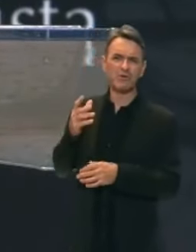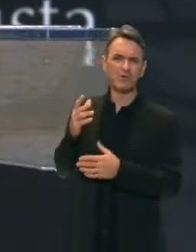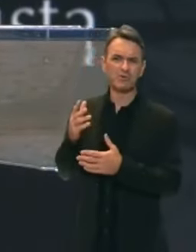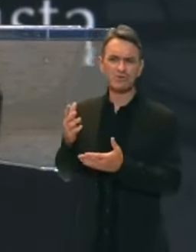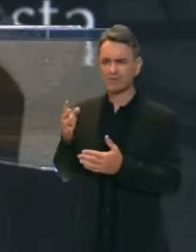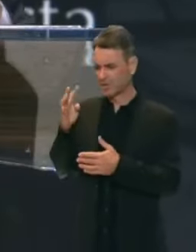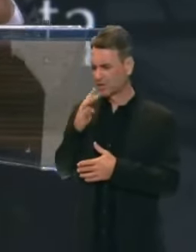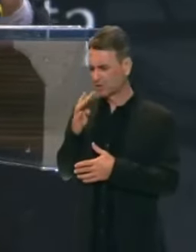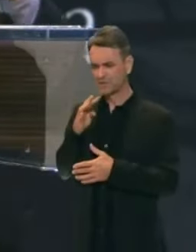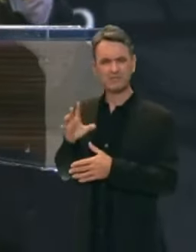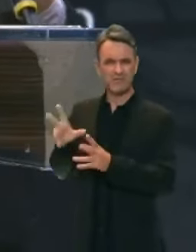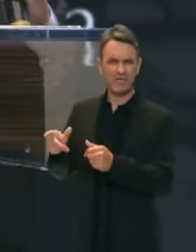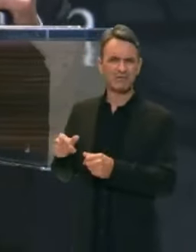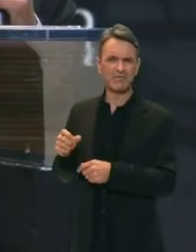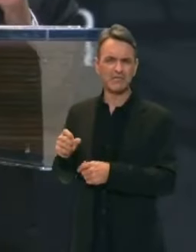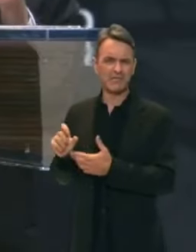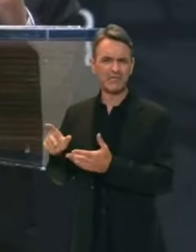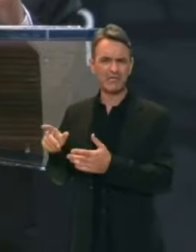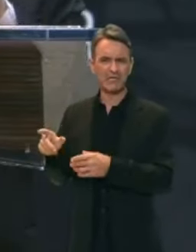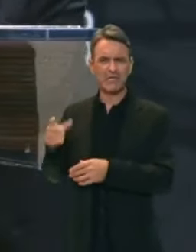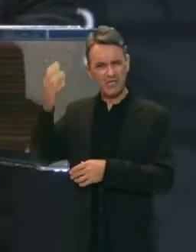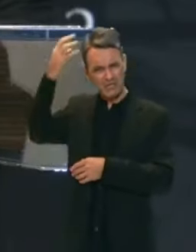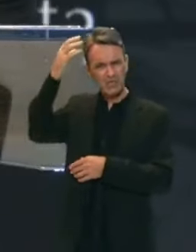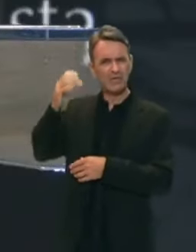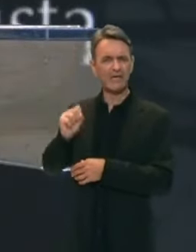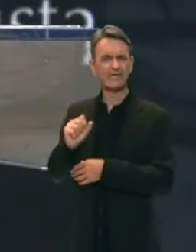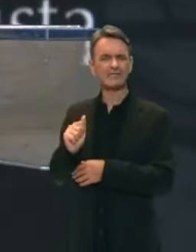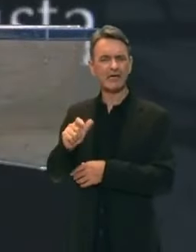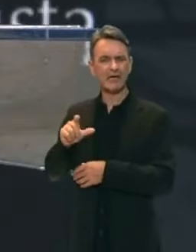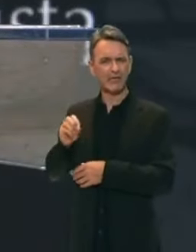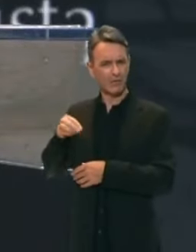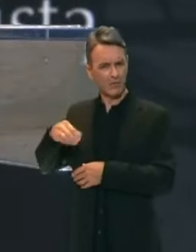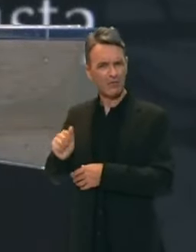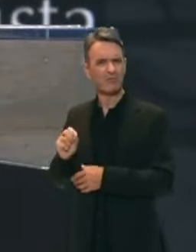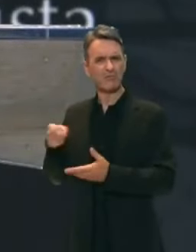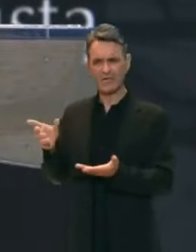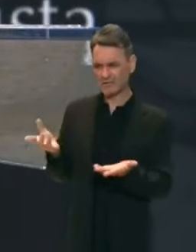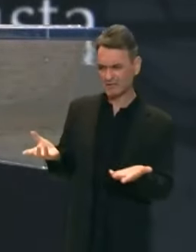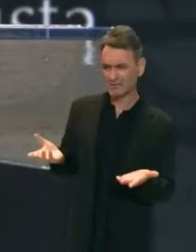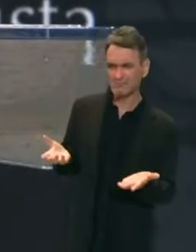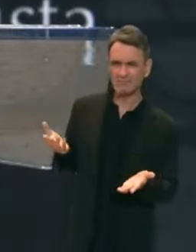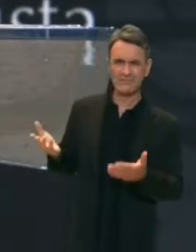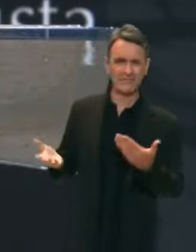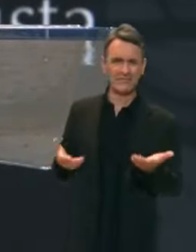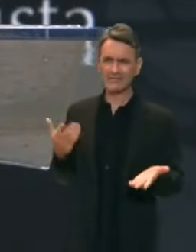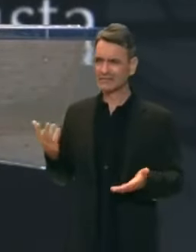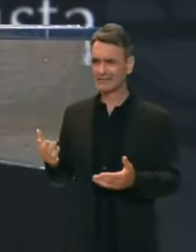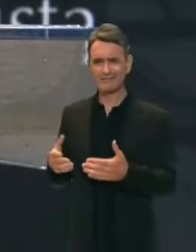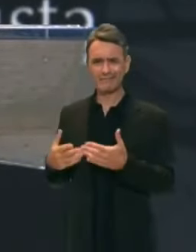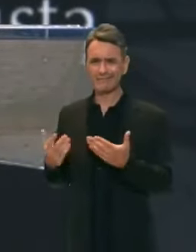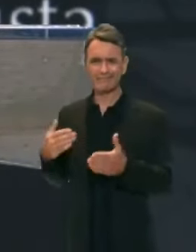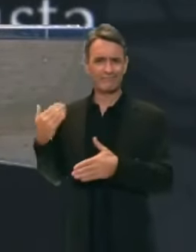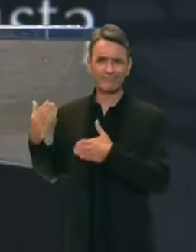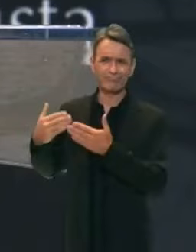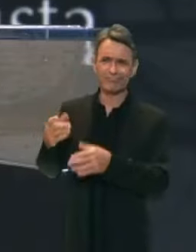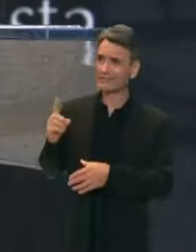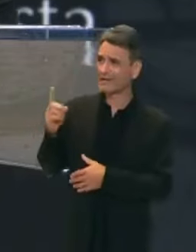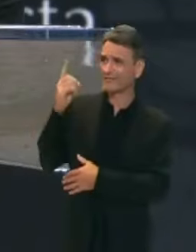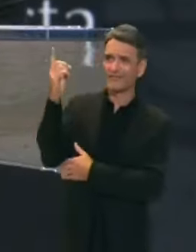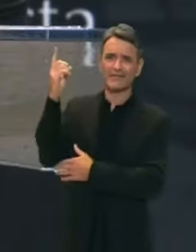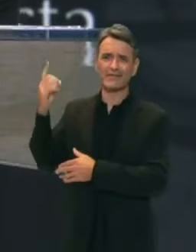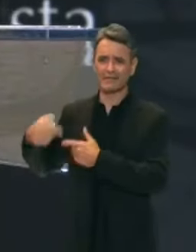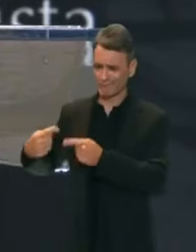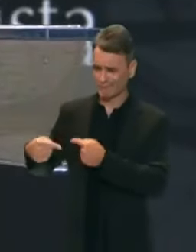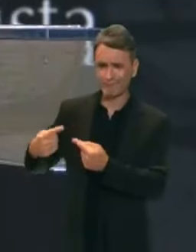como de outros sábios, e registrou aqui. Alguns outros vão dizer que pode ter sido alguém da linhagem de Davi, porque o versículo